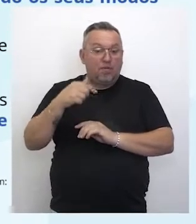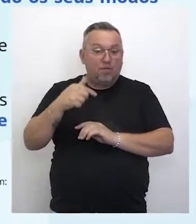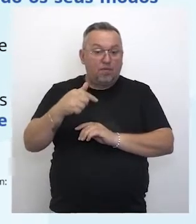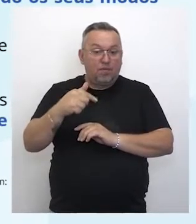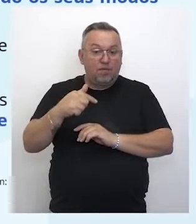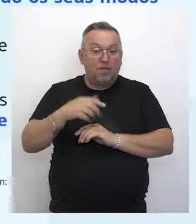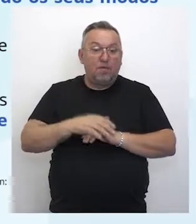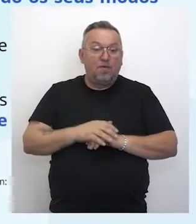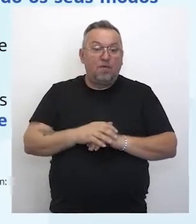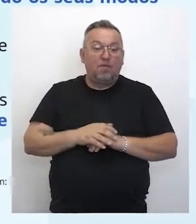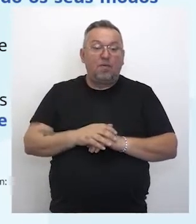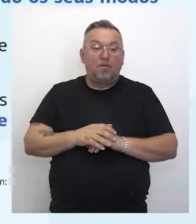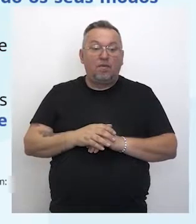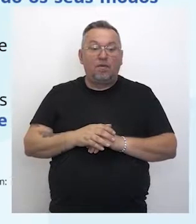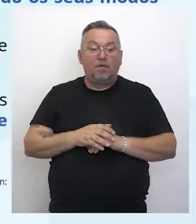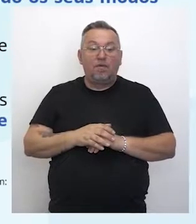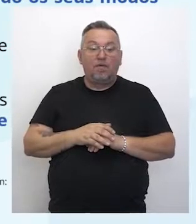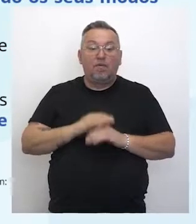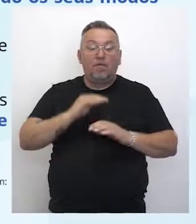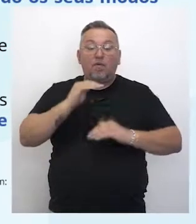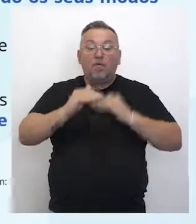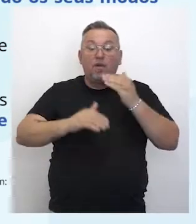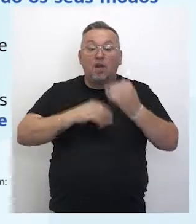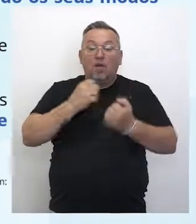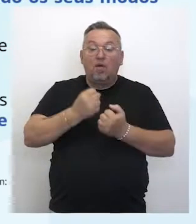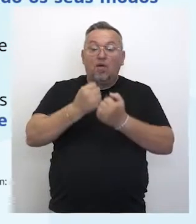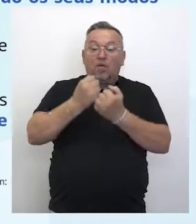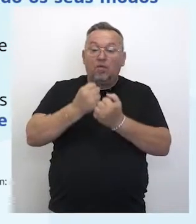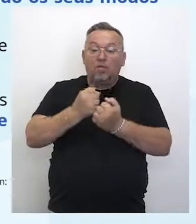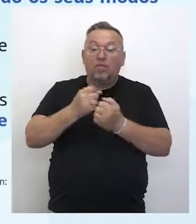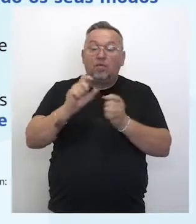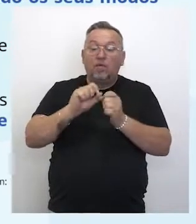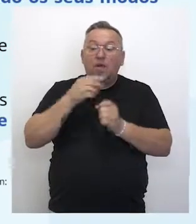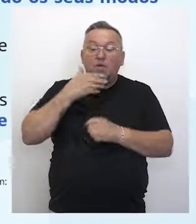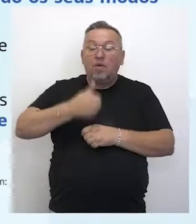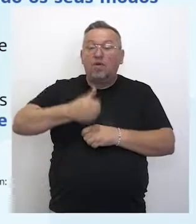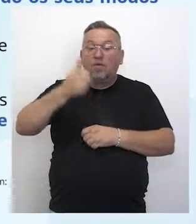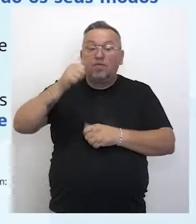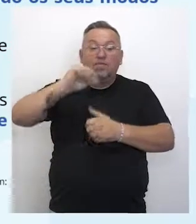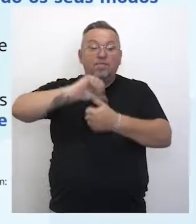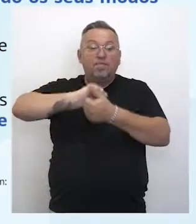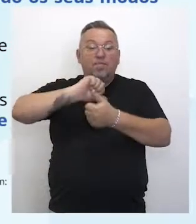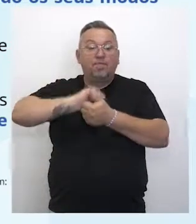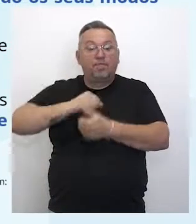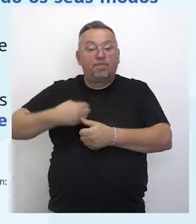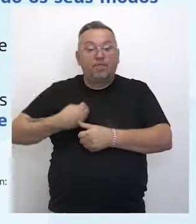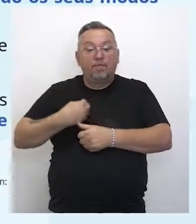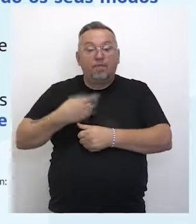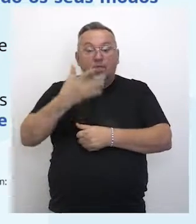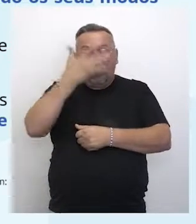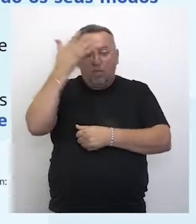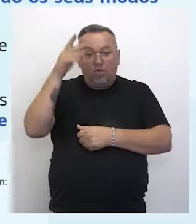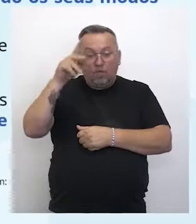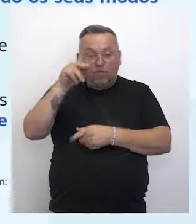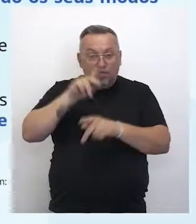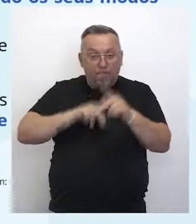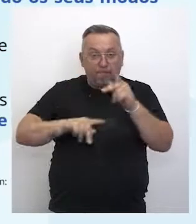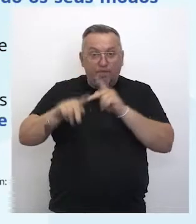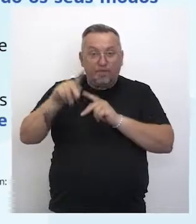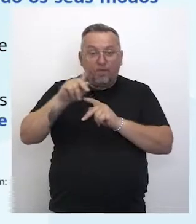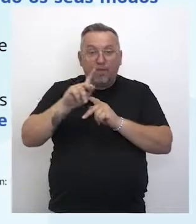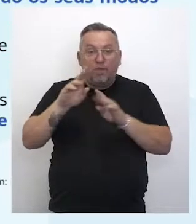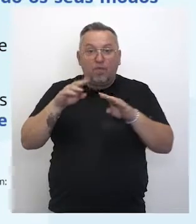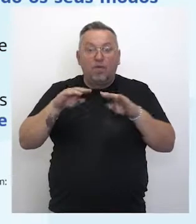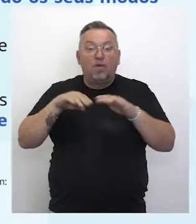Então, exemplos de princípios: desenvolvimento sustentável como promoção da melhoria da qualidade de vida dos povos